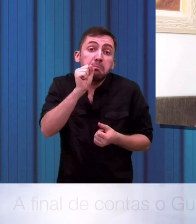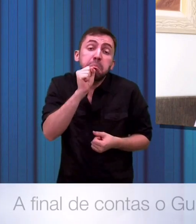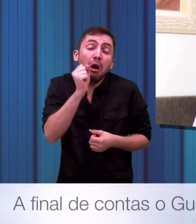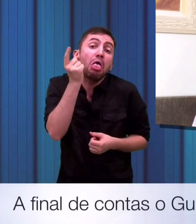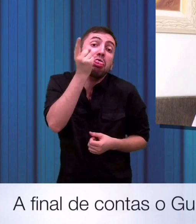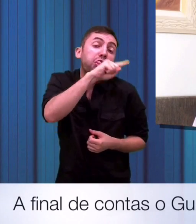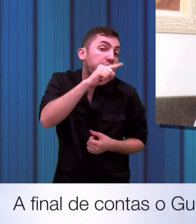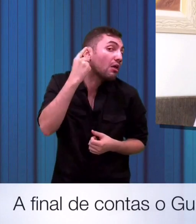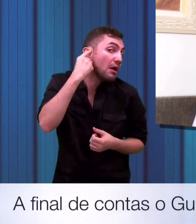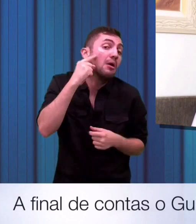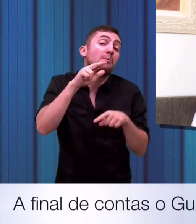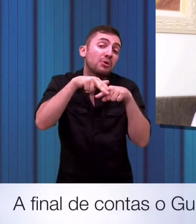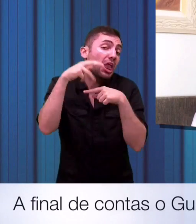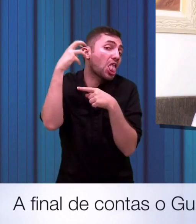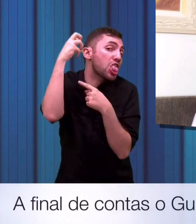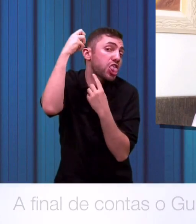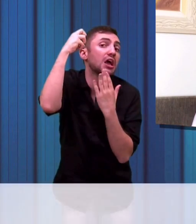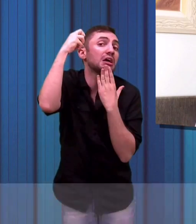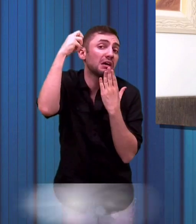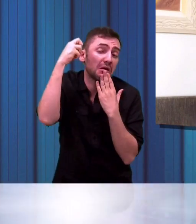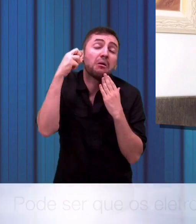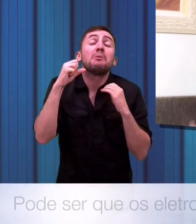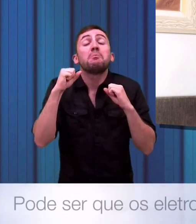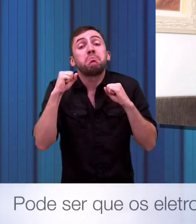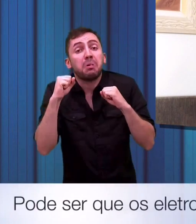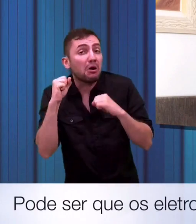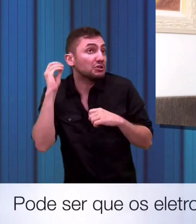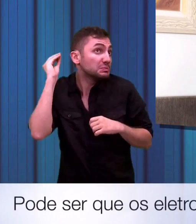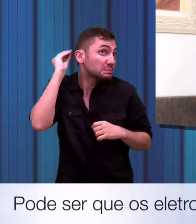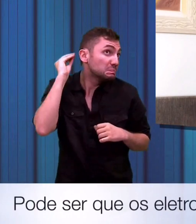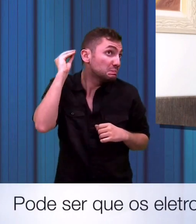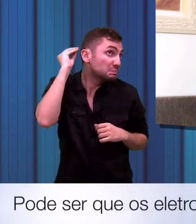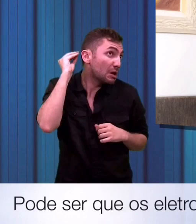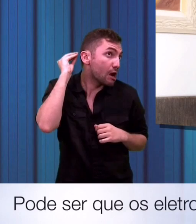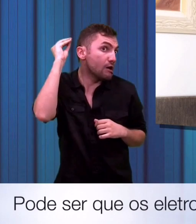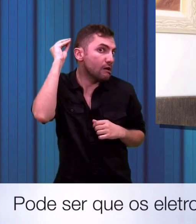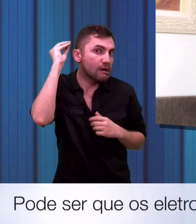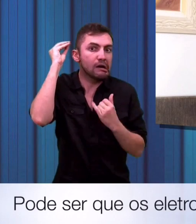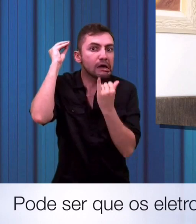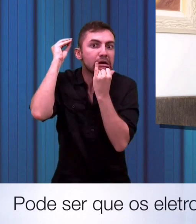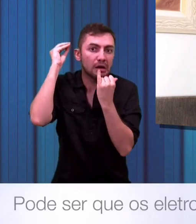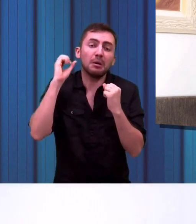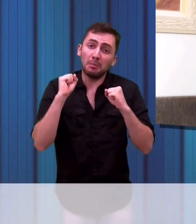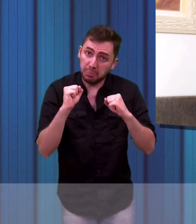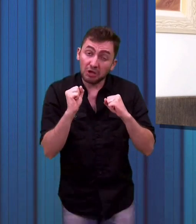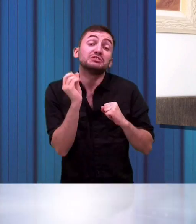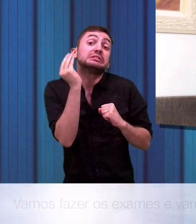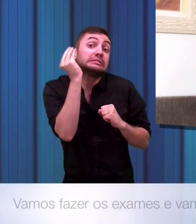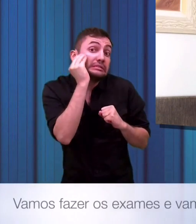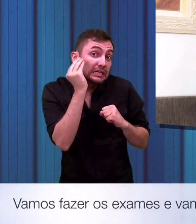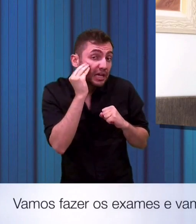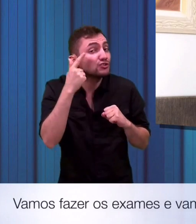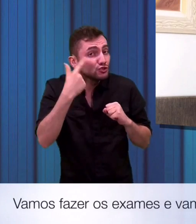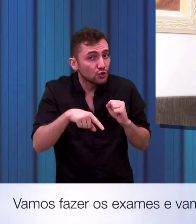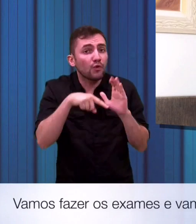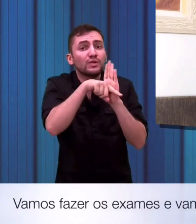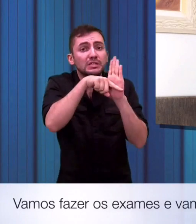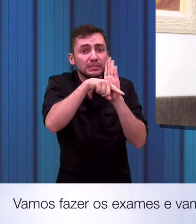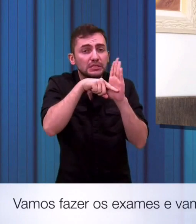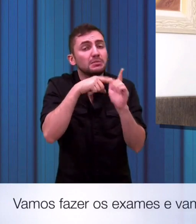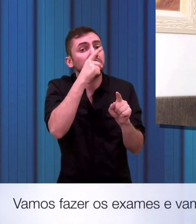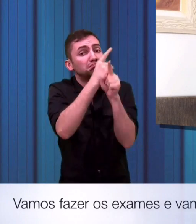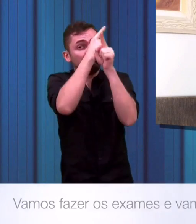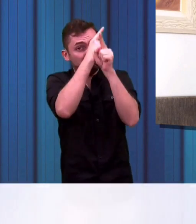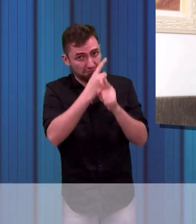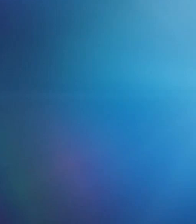lugar. Afinal de contas, o Guilherme tem uma má formação. Pode ser que os eletrodos saíram do lugar, enfim. Vamos fazer exame e vamos ver o